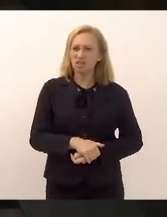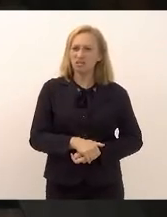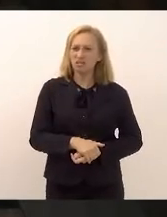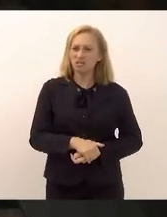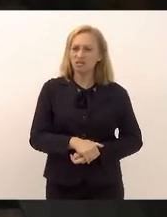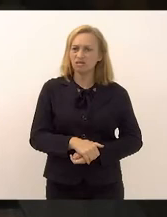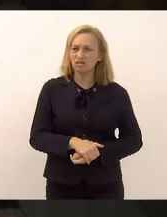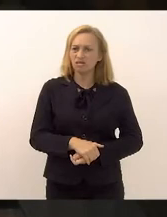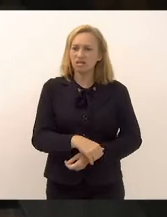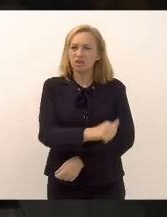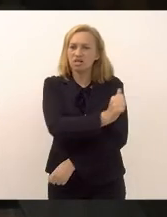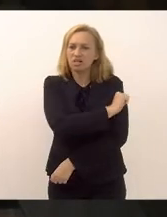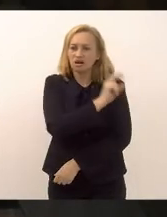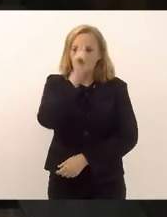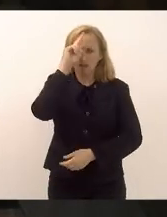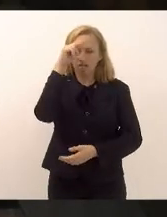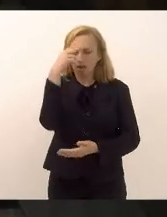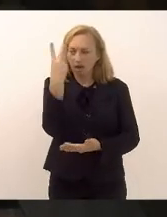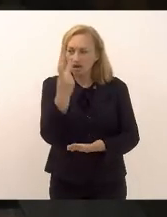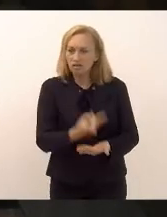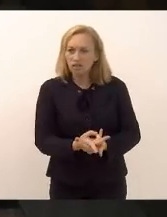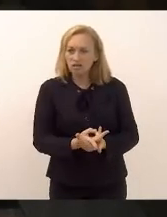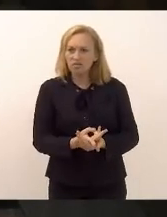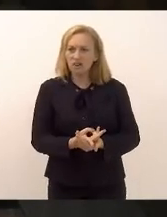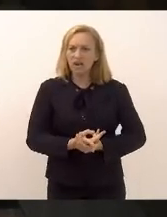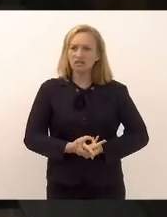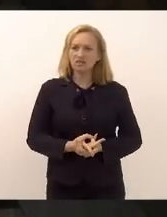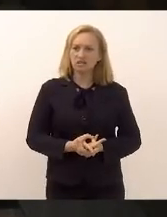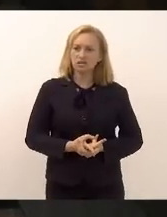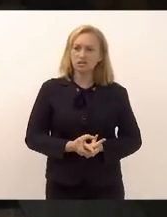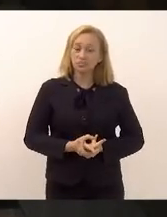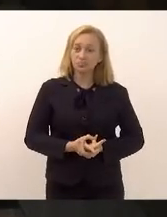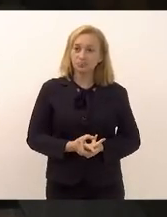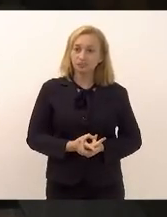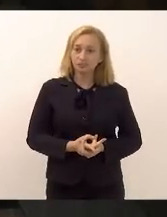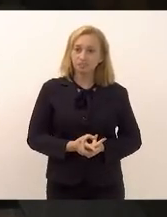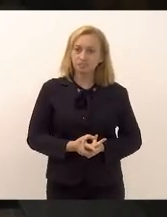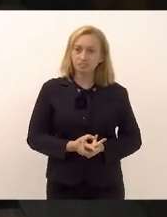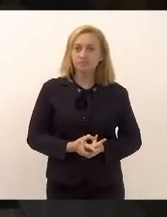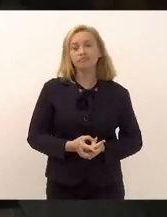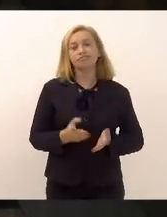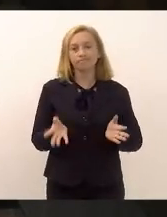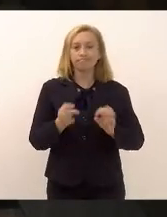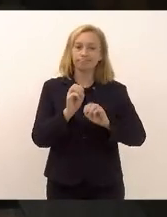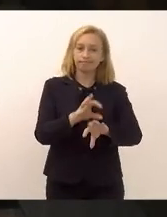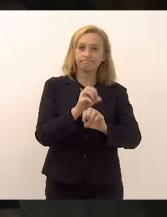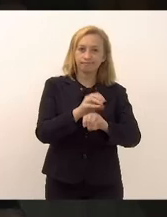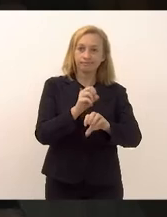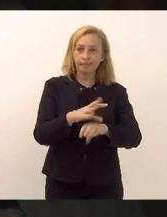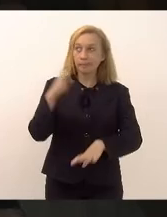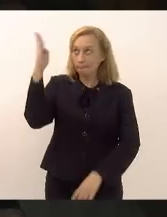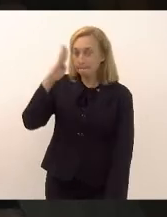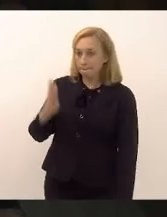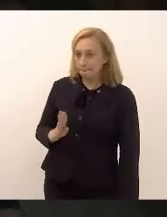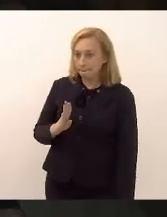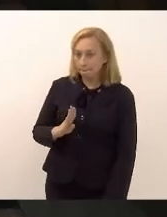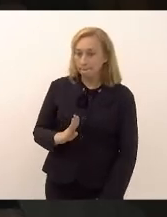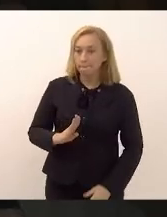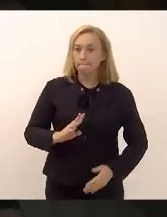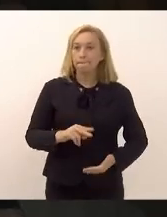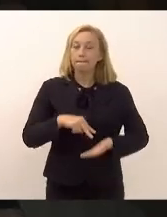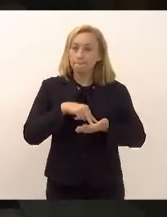Estudantes desmaiaram por não suportar aquela prática. A verdade é que a educação brasileira ela se assenta sobre alguns